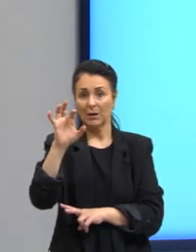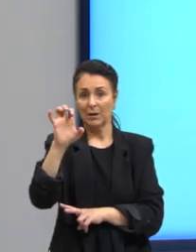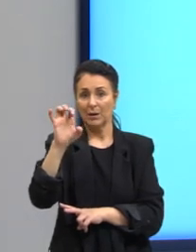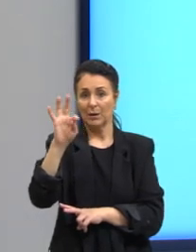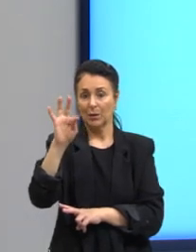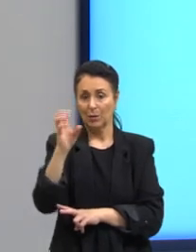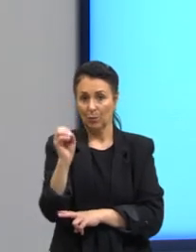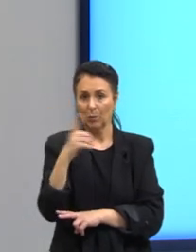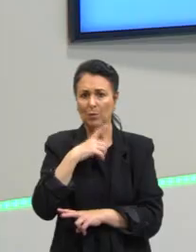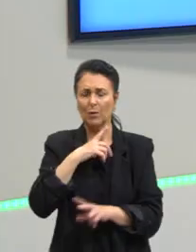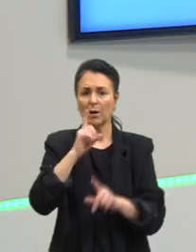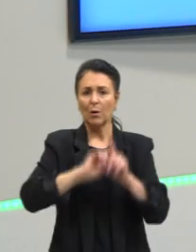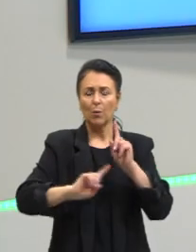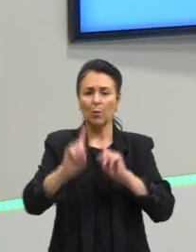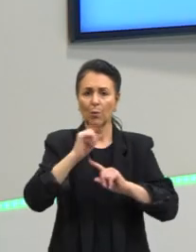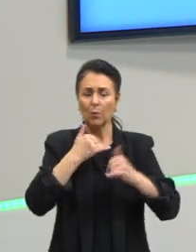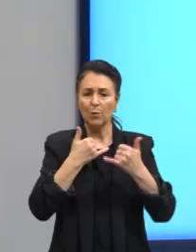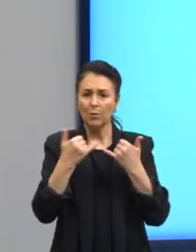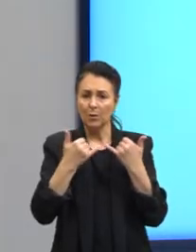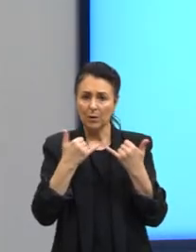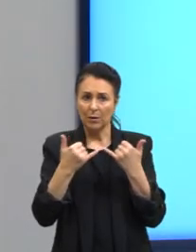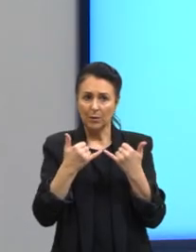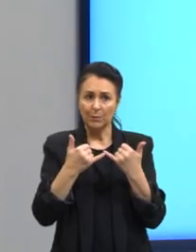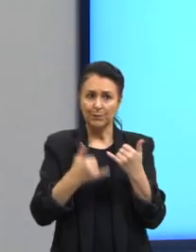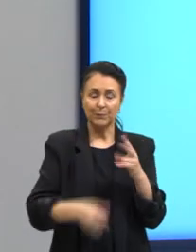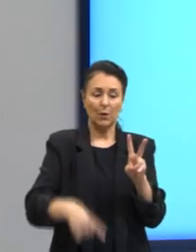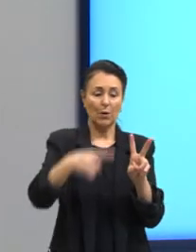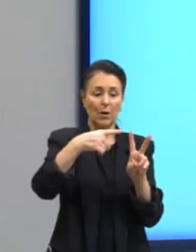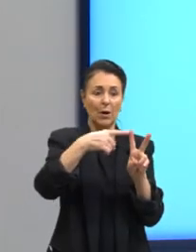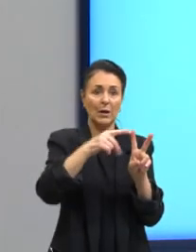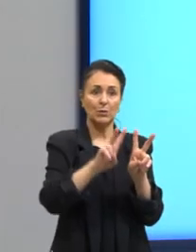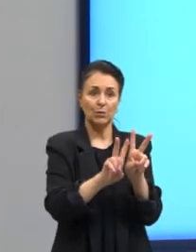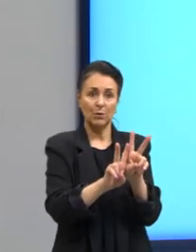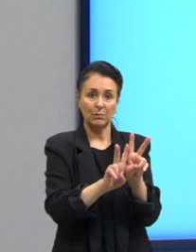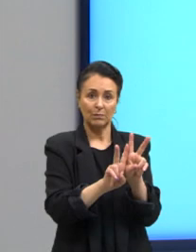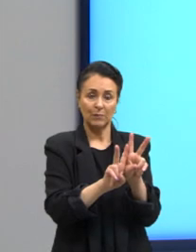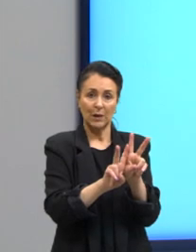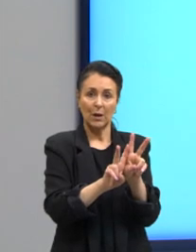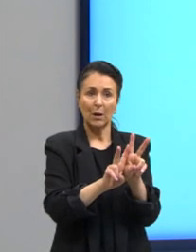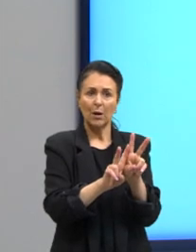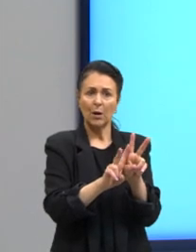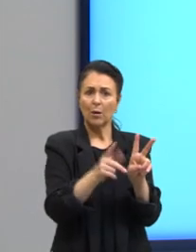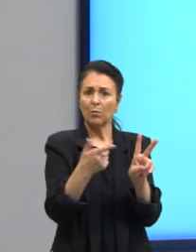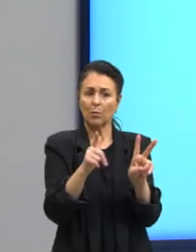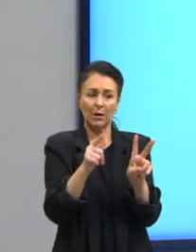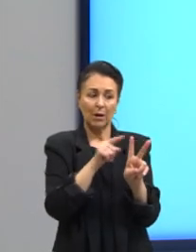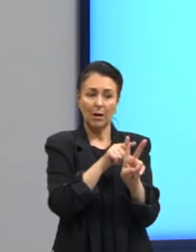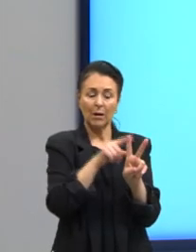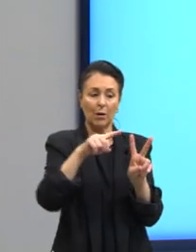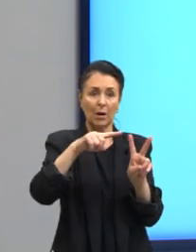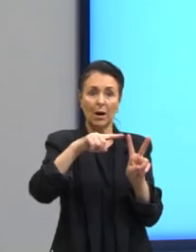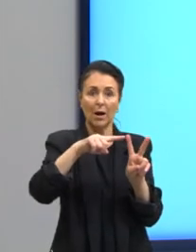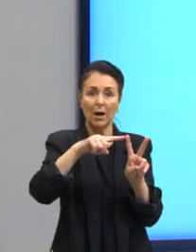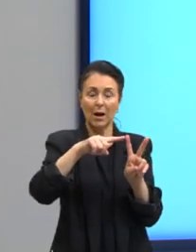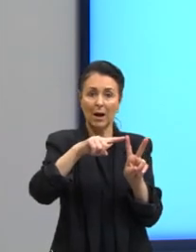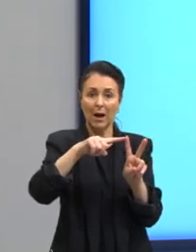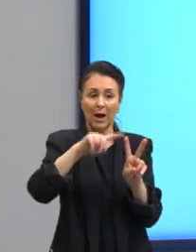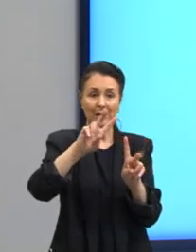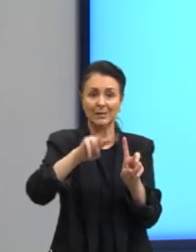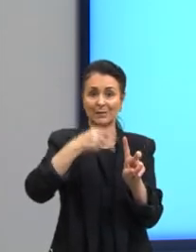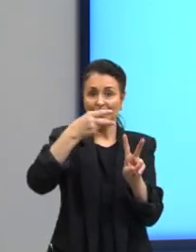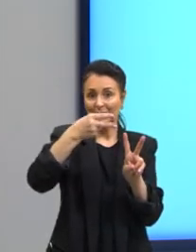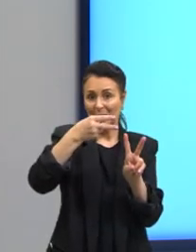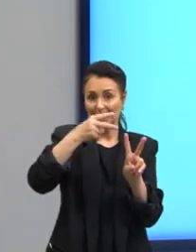então nós temos aqui alguns exemplos raiz de 2 e quando não aparece nada que nós chamamos de raiz quadrada então raiz